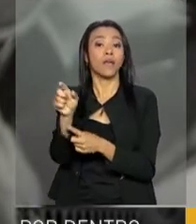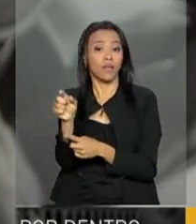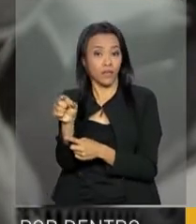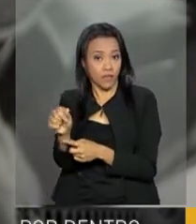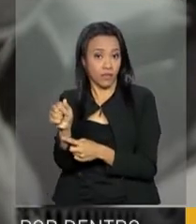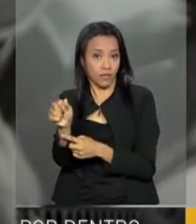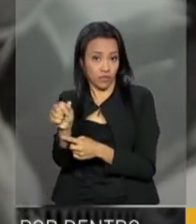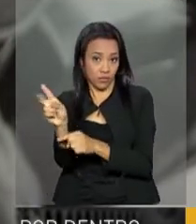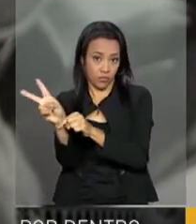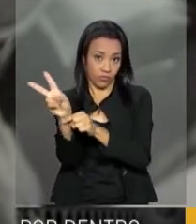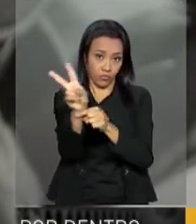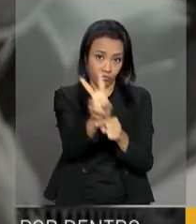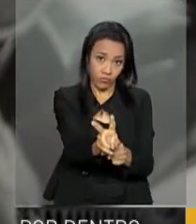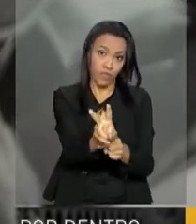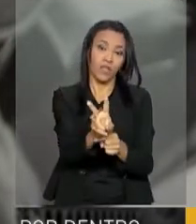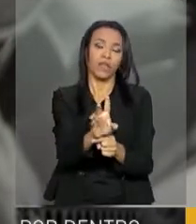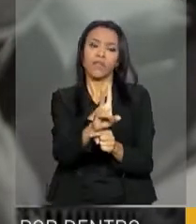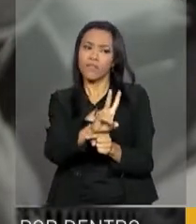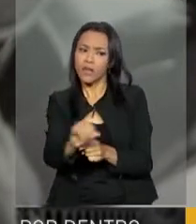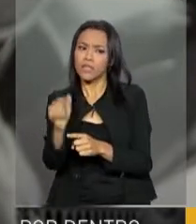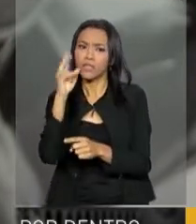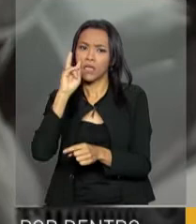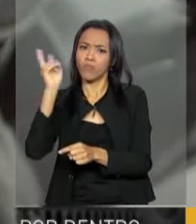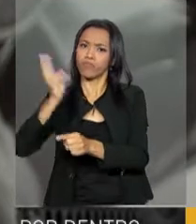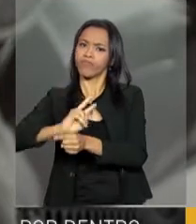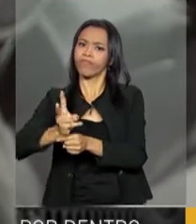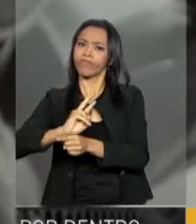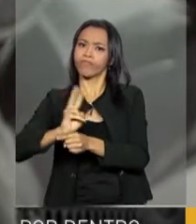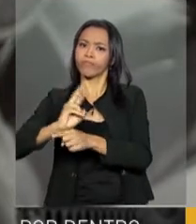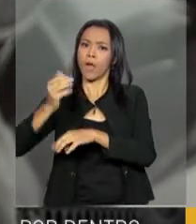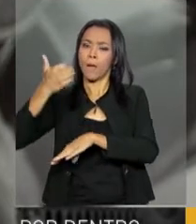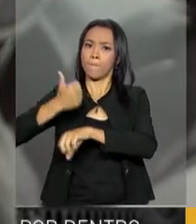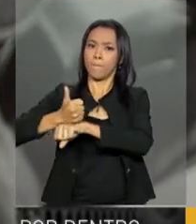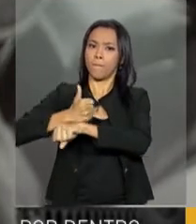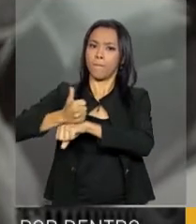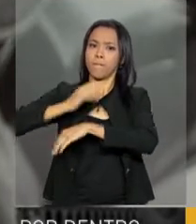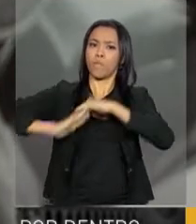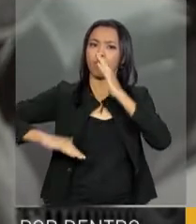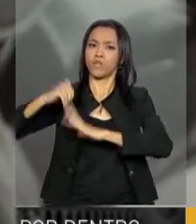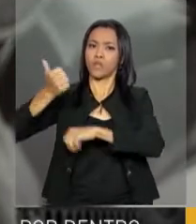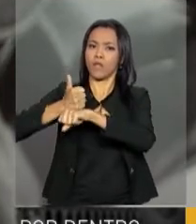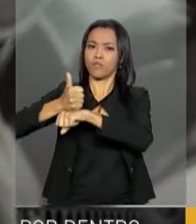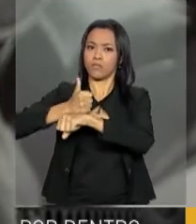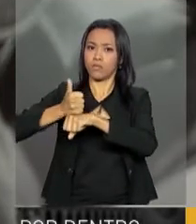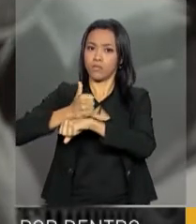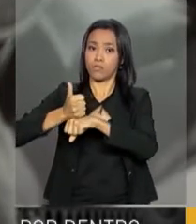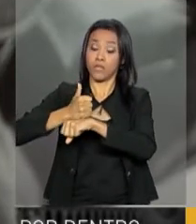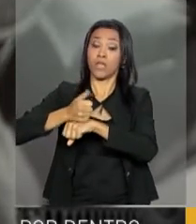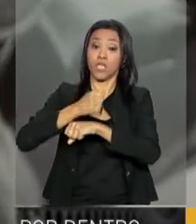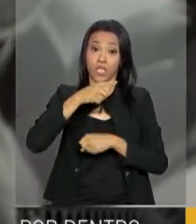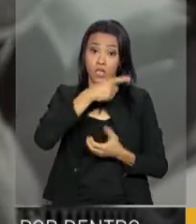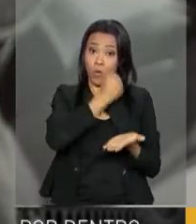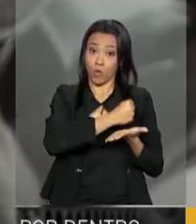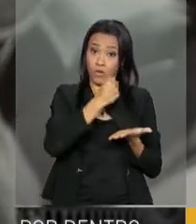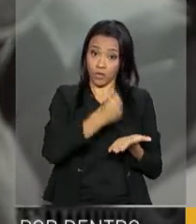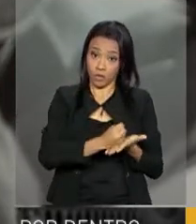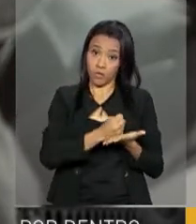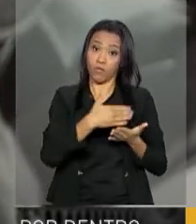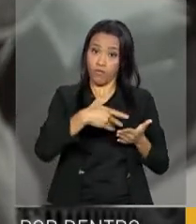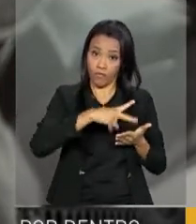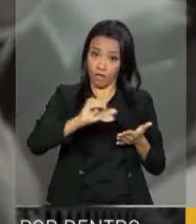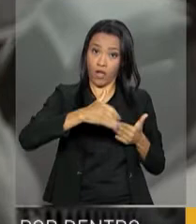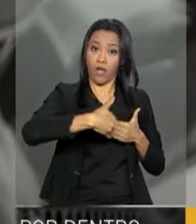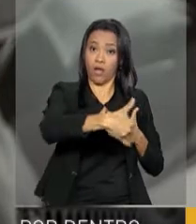orientado, que vai ser acompanhado por consultores especializados que o Sebrae contratou, está